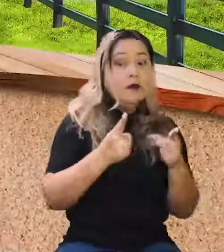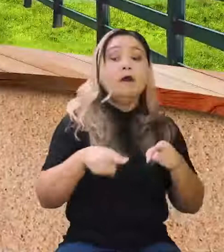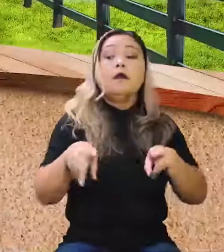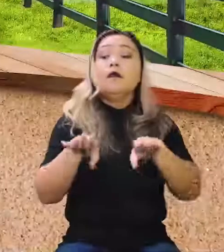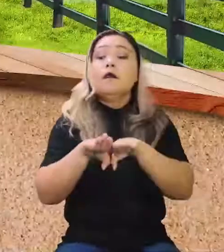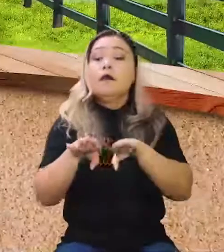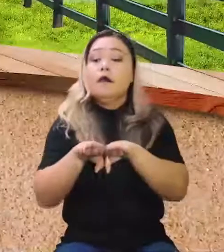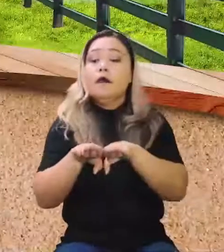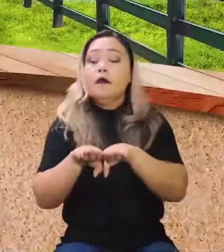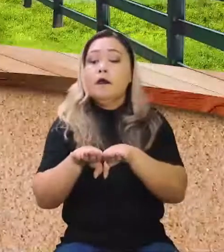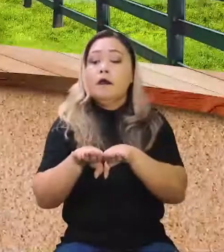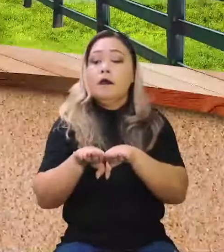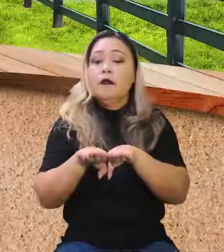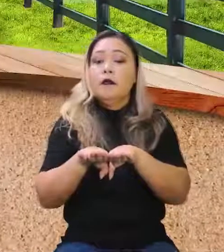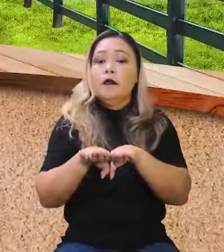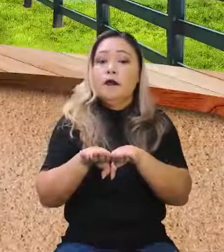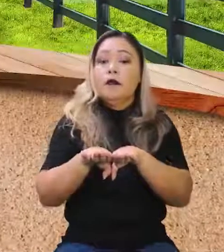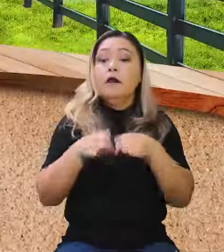mas também para